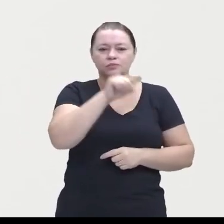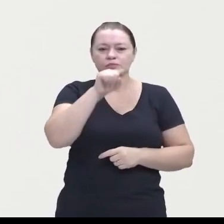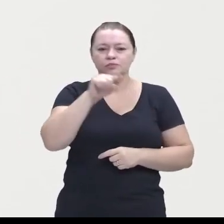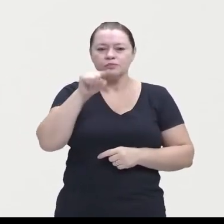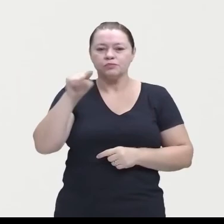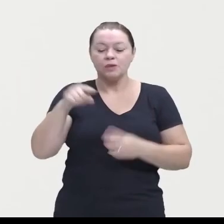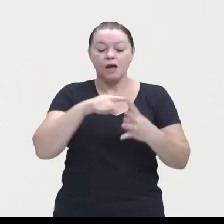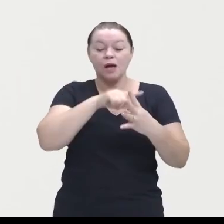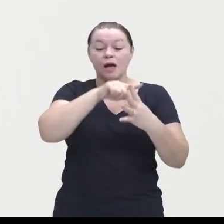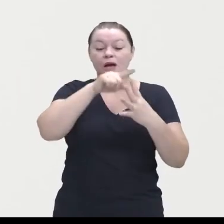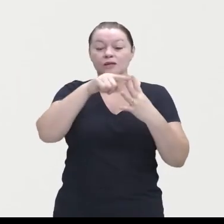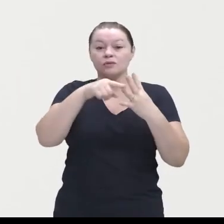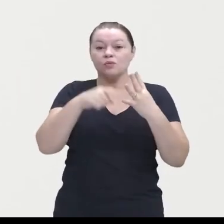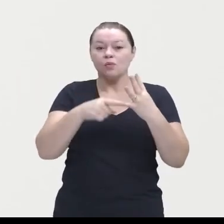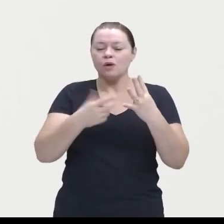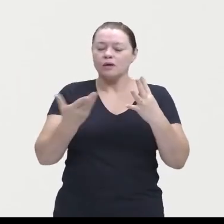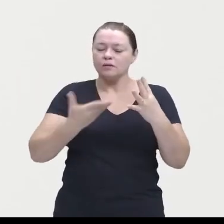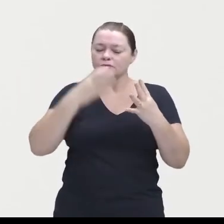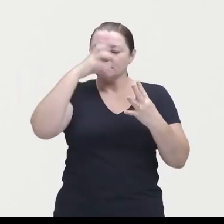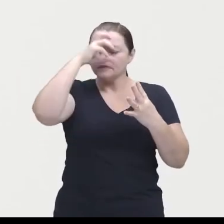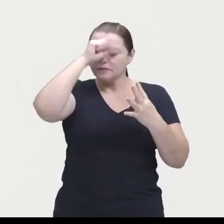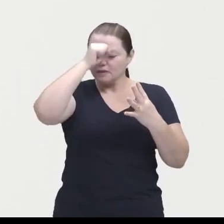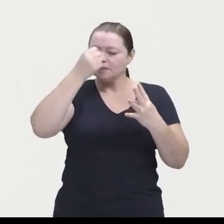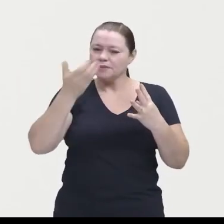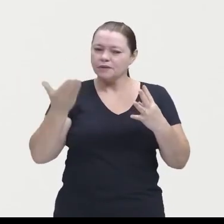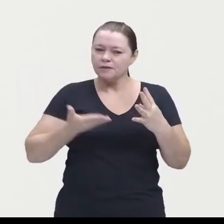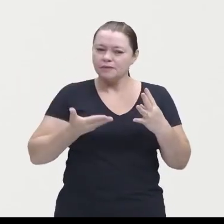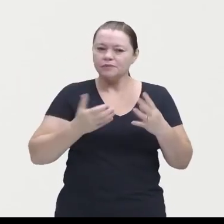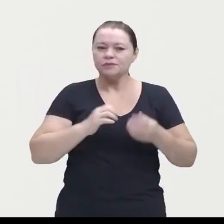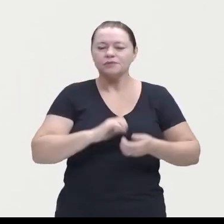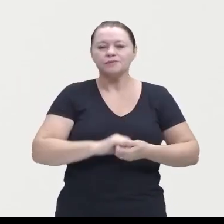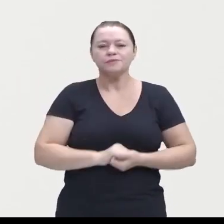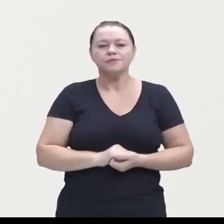quadrado, retângulo, triângulo.